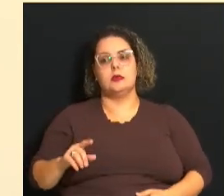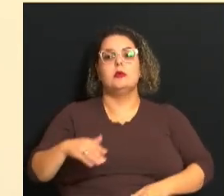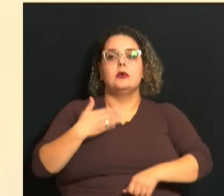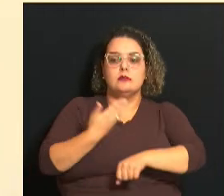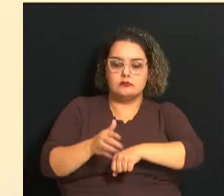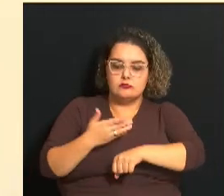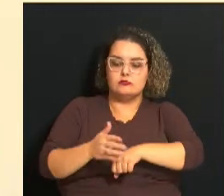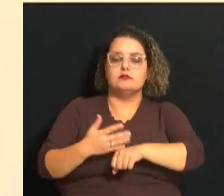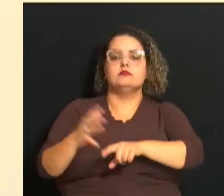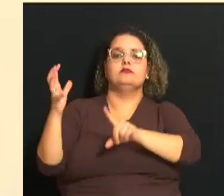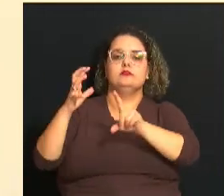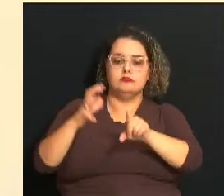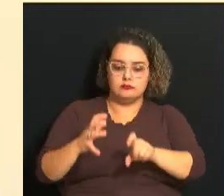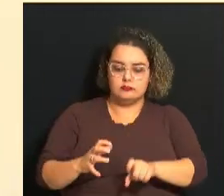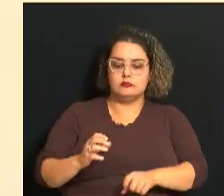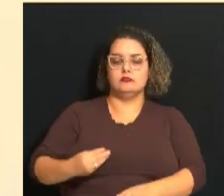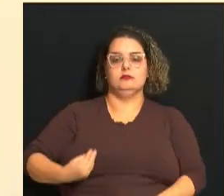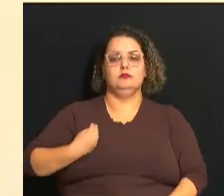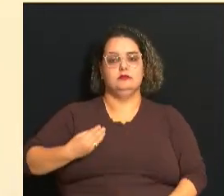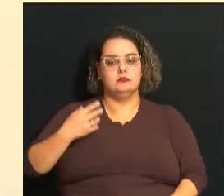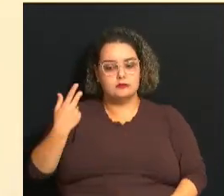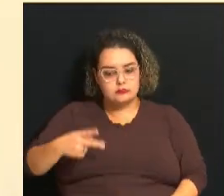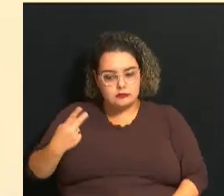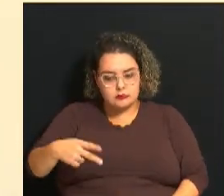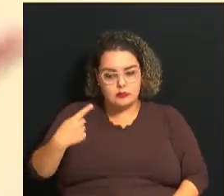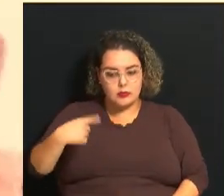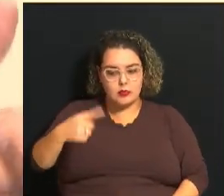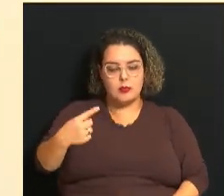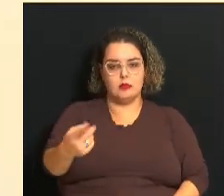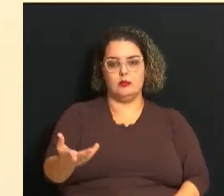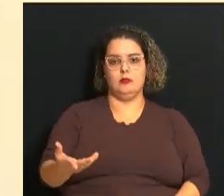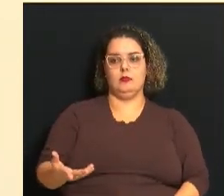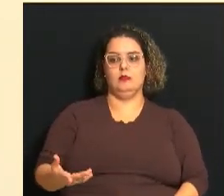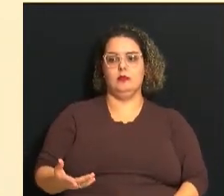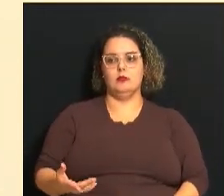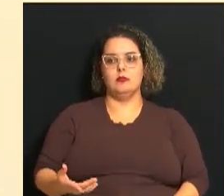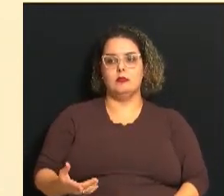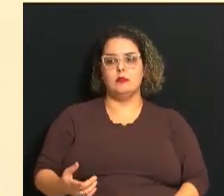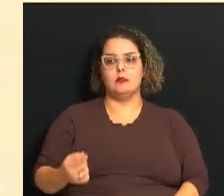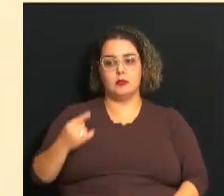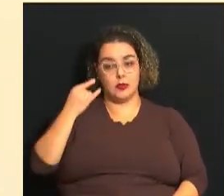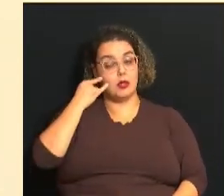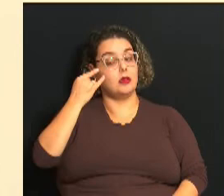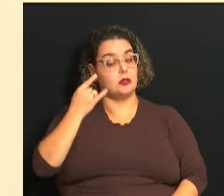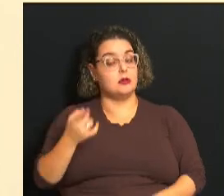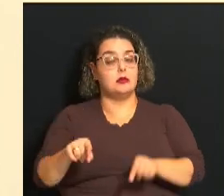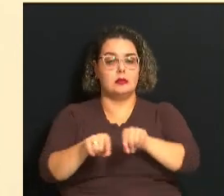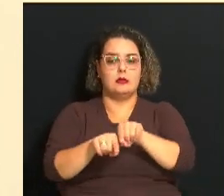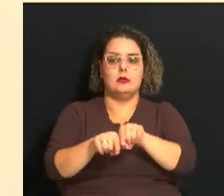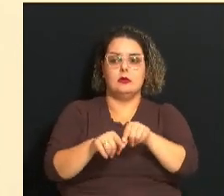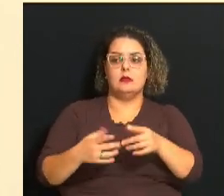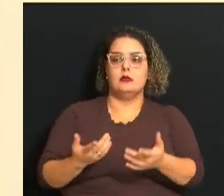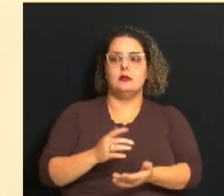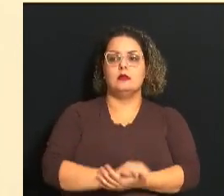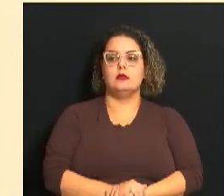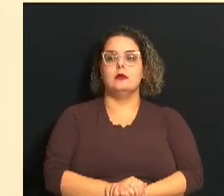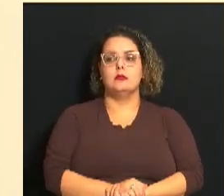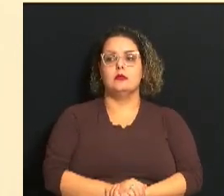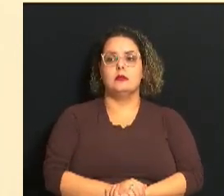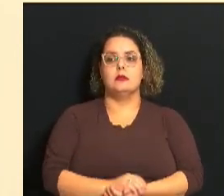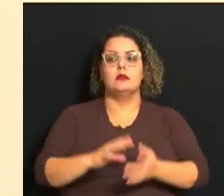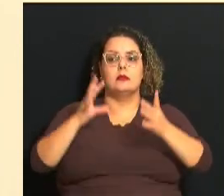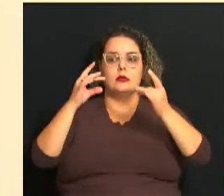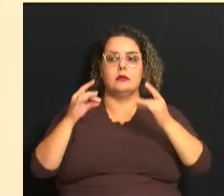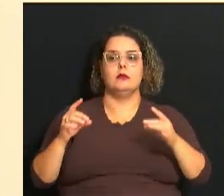presente ela tem que ser punida tem que ser repreendido eu independe do dano E aí a intenção também ó para você ver a gente vai agora adentrando nos